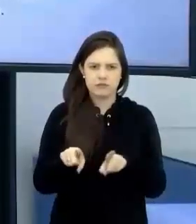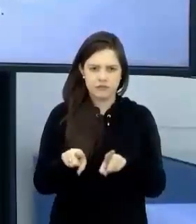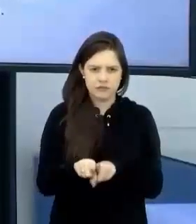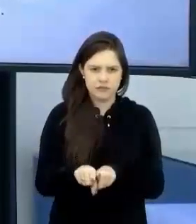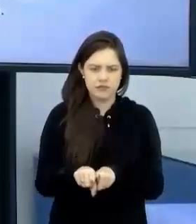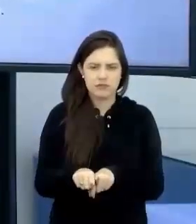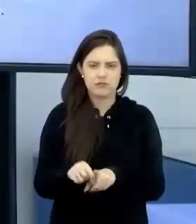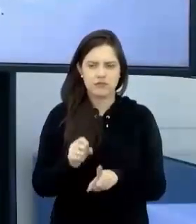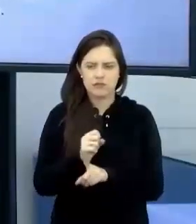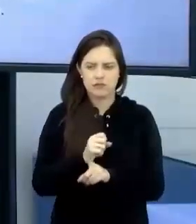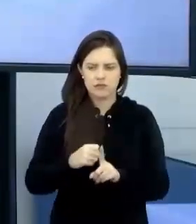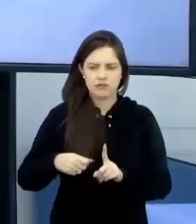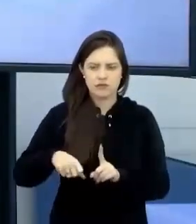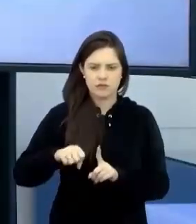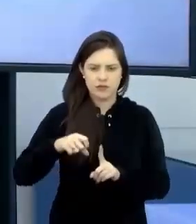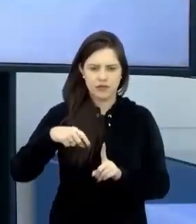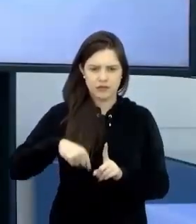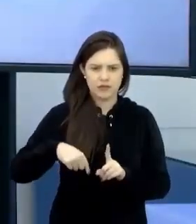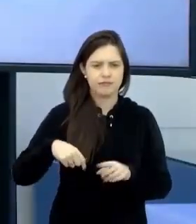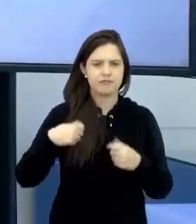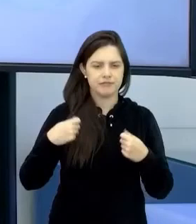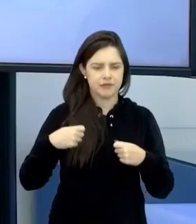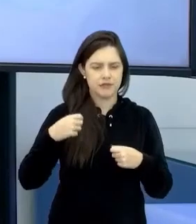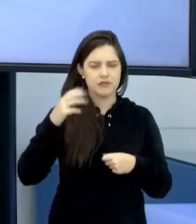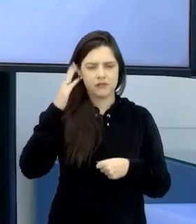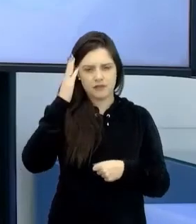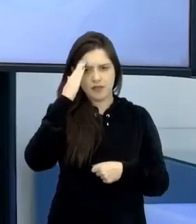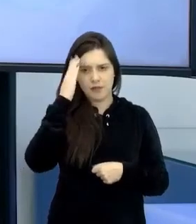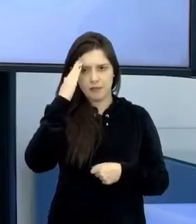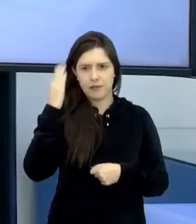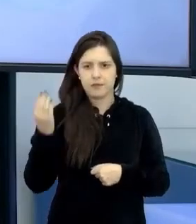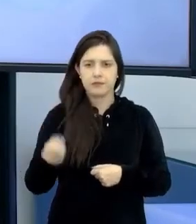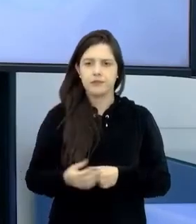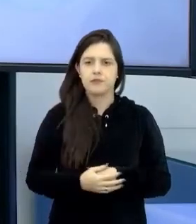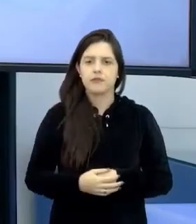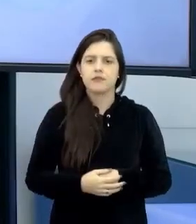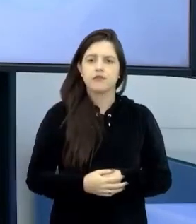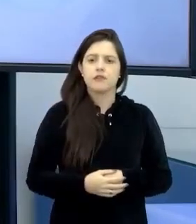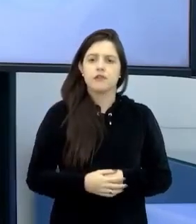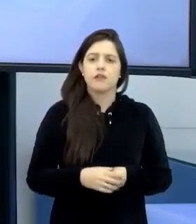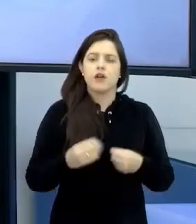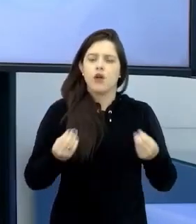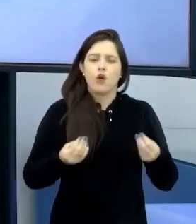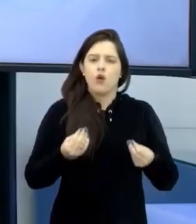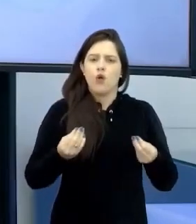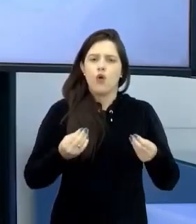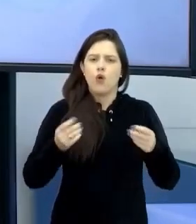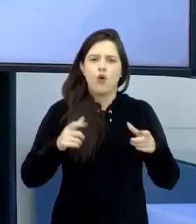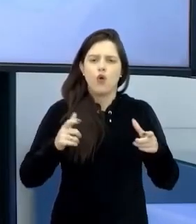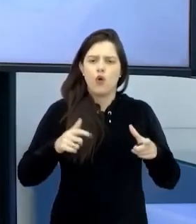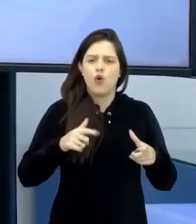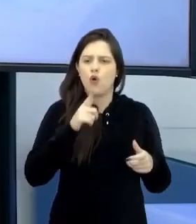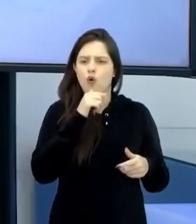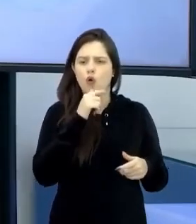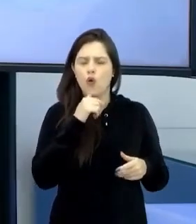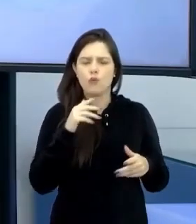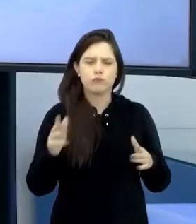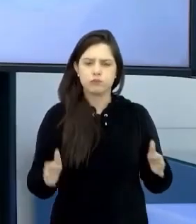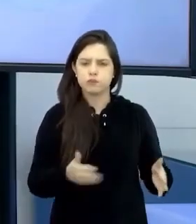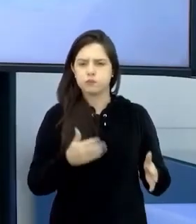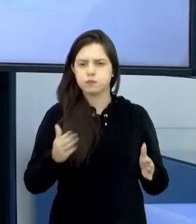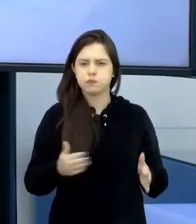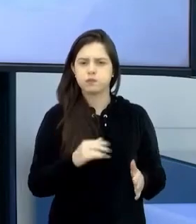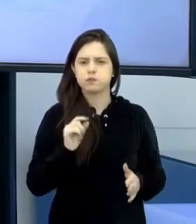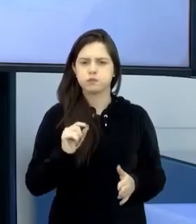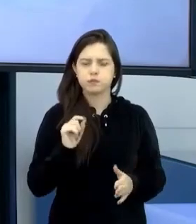sociais, tá certo? Muito bem. Onde essa água é coletada? Você sabe de onde a água que você utiliza é